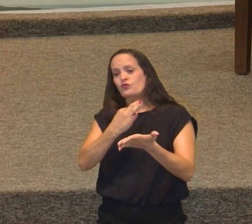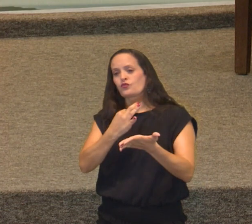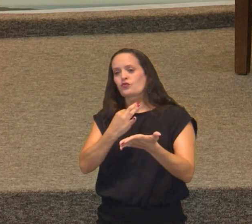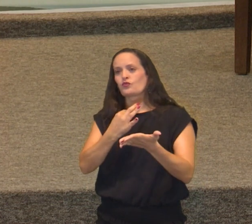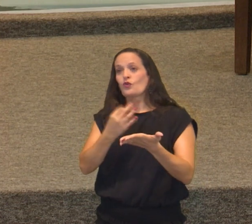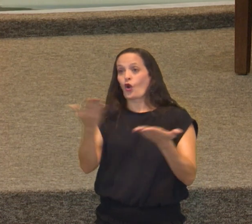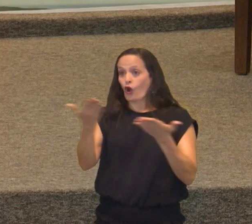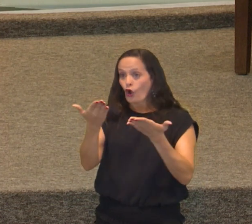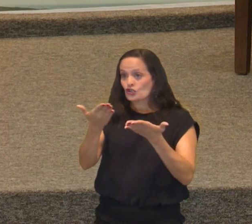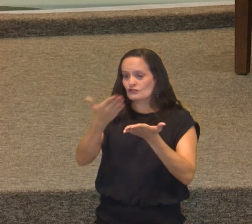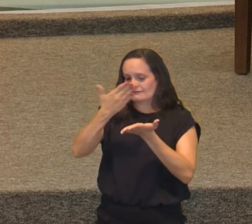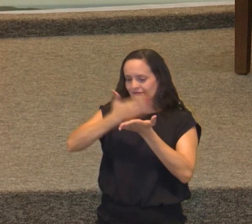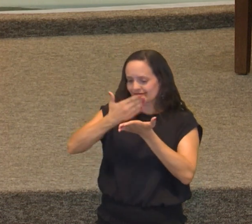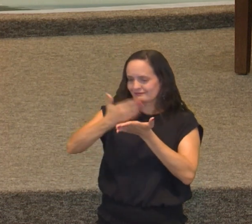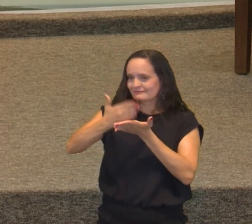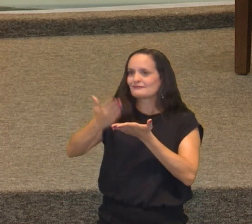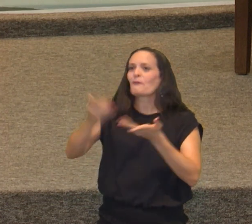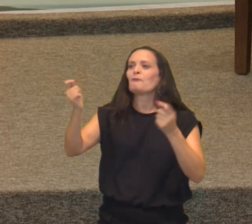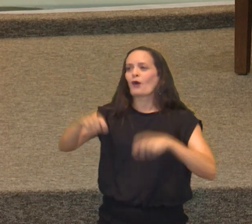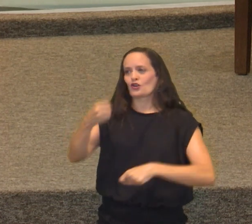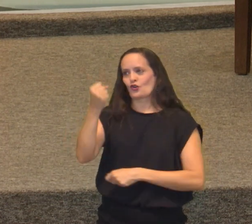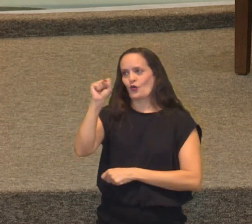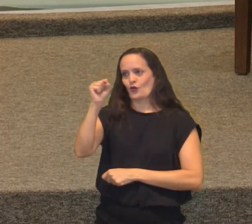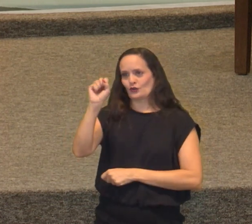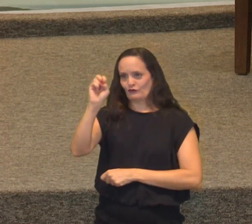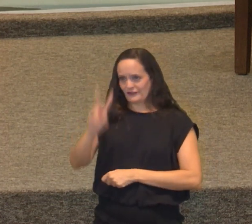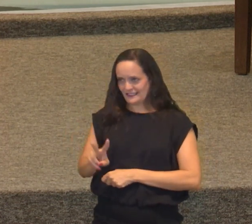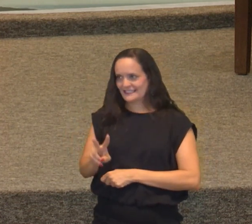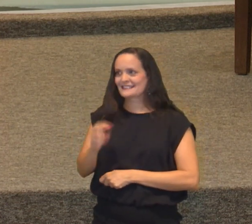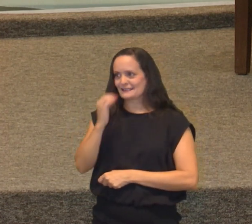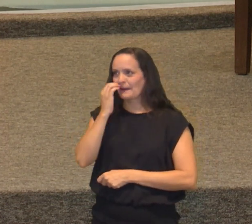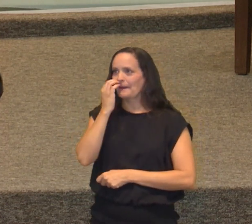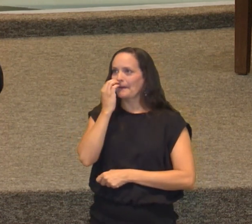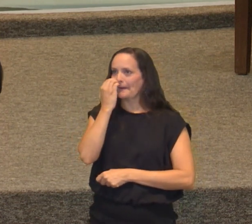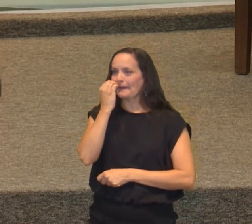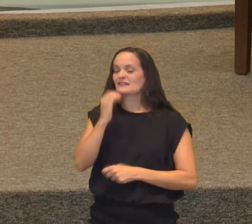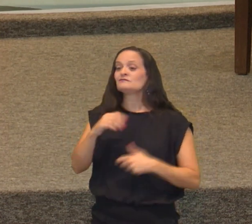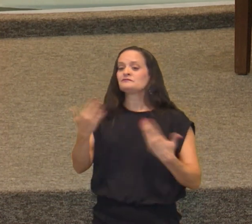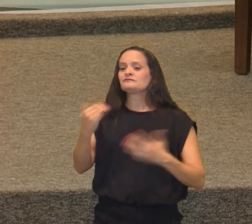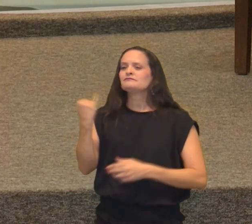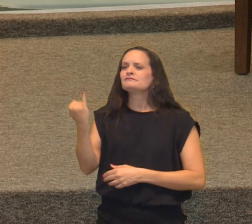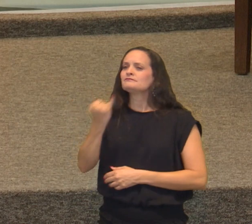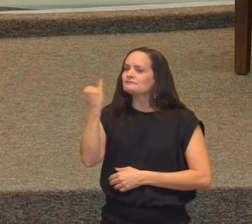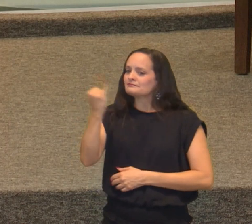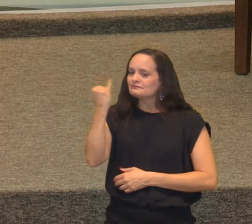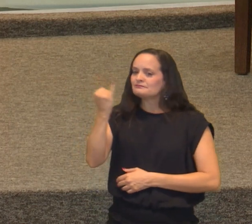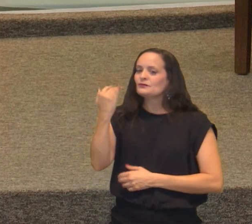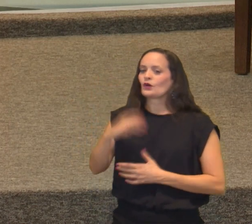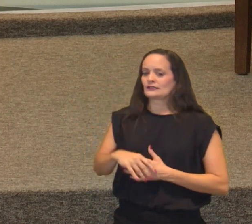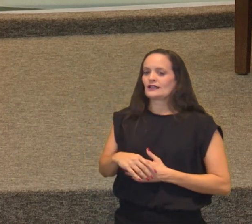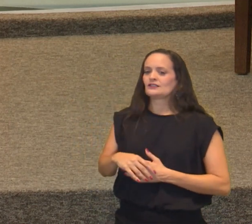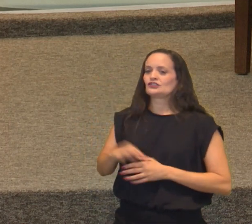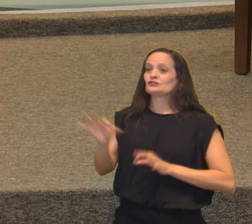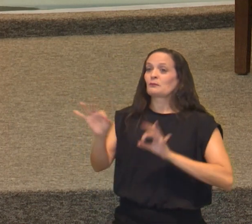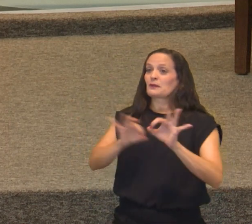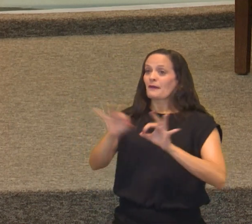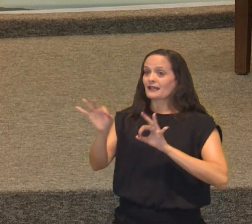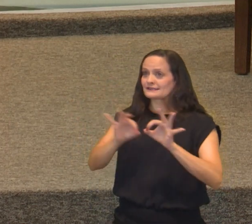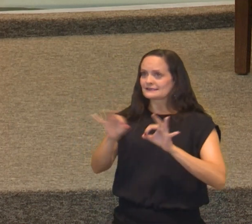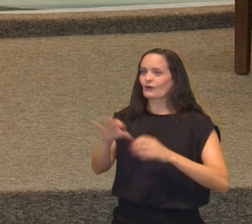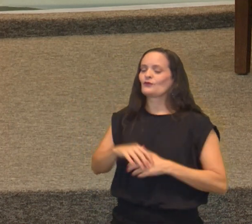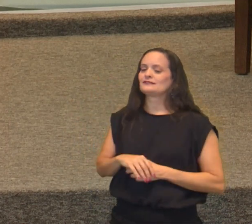hoje, domingo, você poderá então fazer essa participação sua em 8 vezes. É muito importante que estejamos nos preparando para um